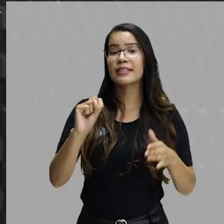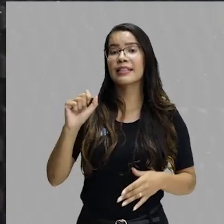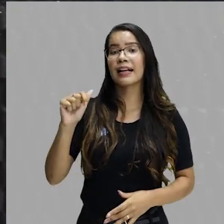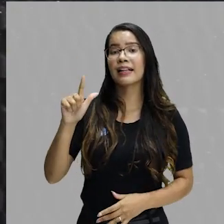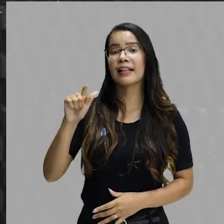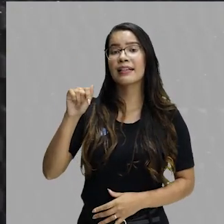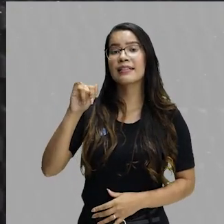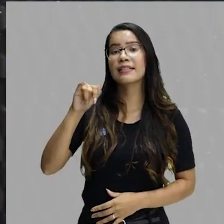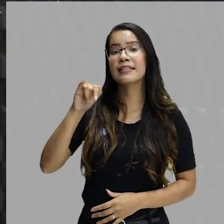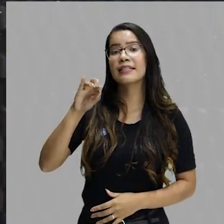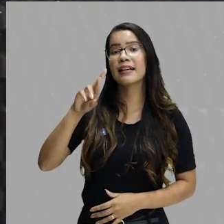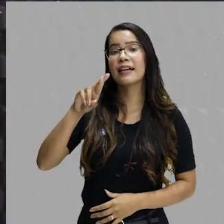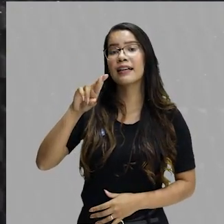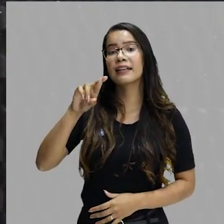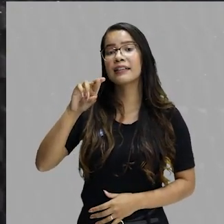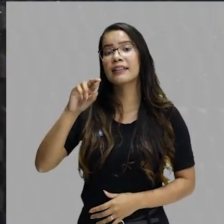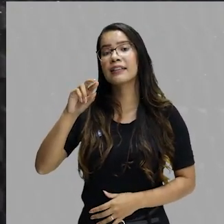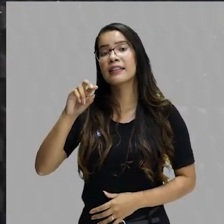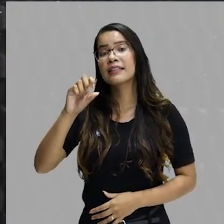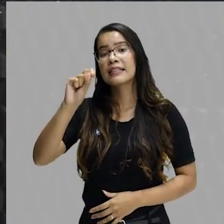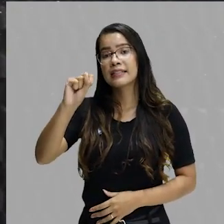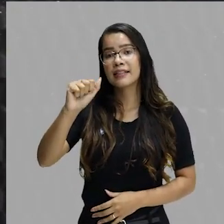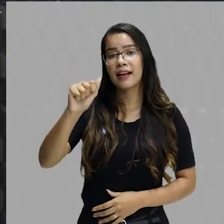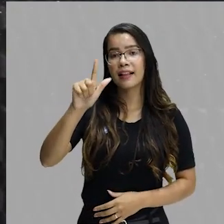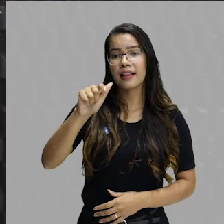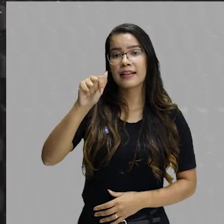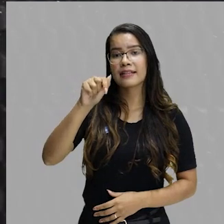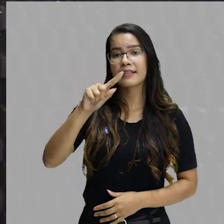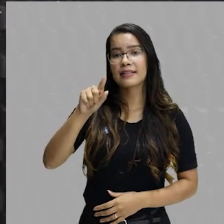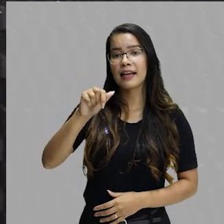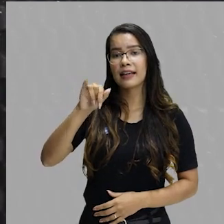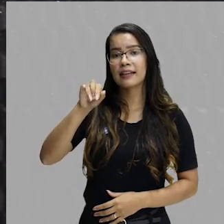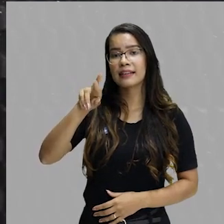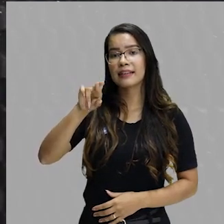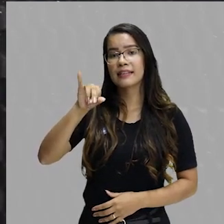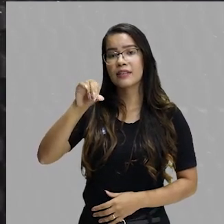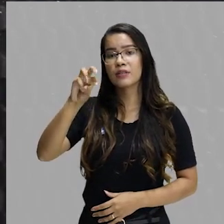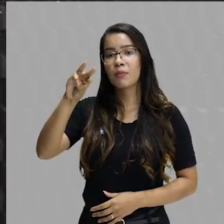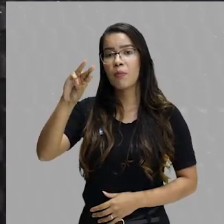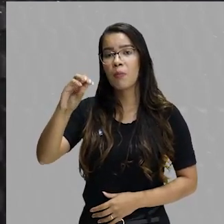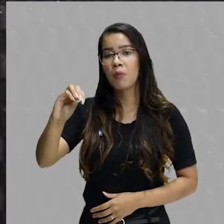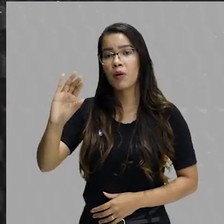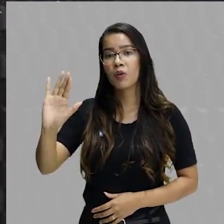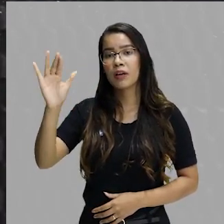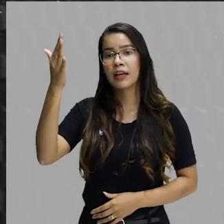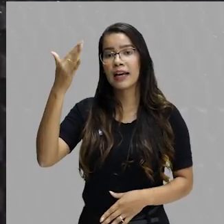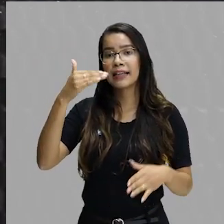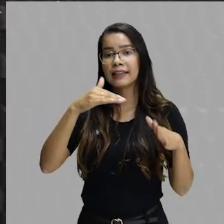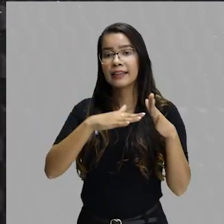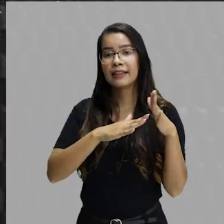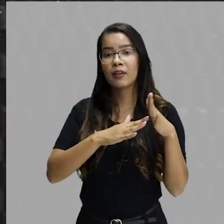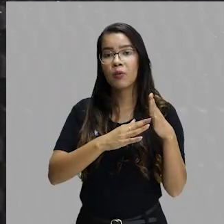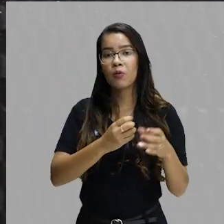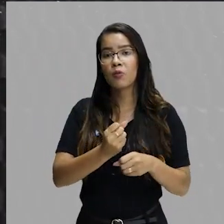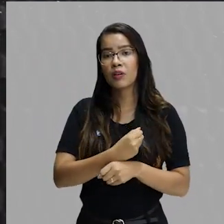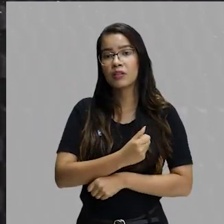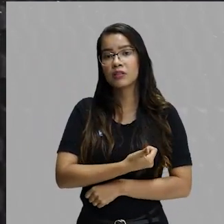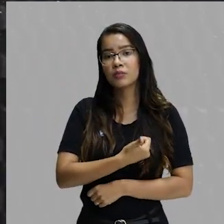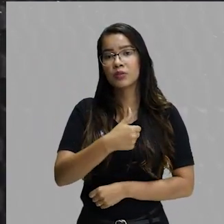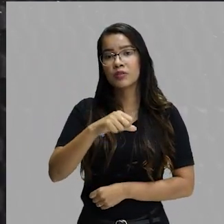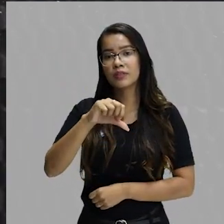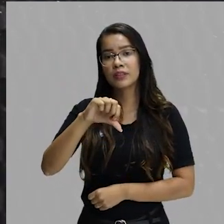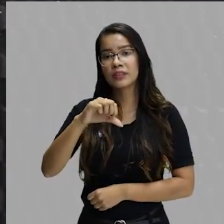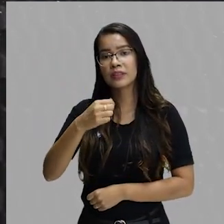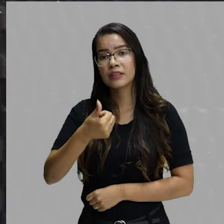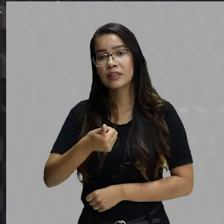só vai ser deposto pela Revolução dos Cravos, em 74. O salazarismo, aqui no período entre guerras,